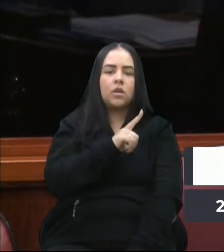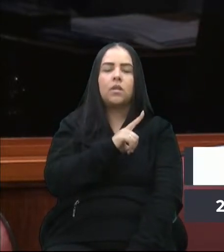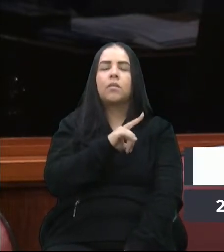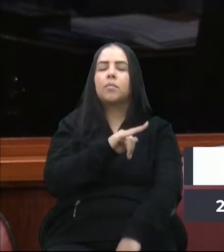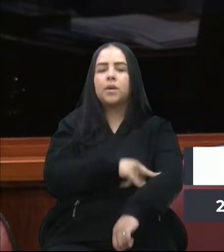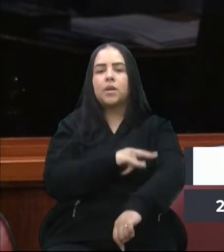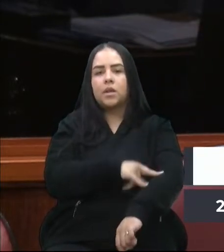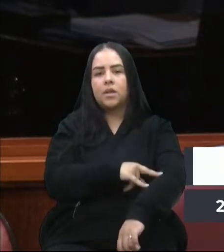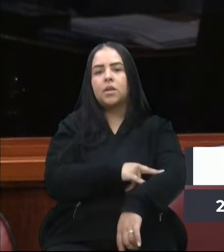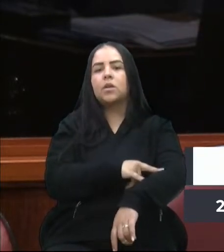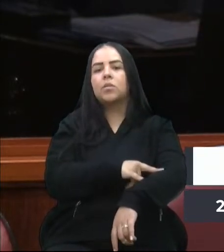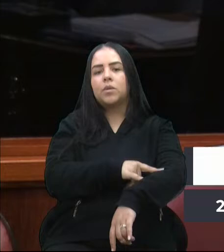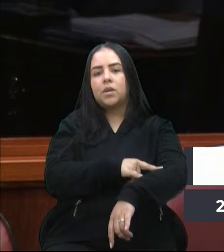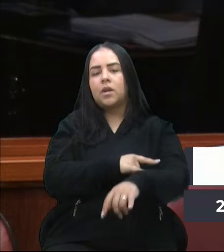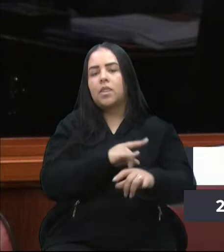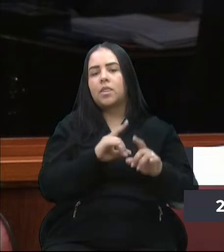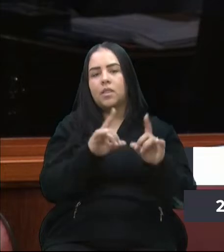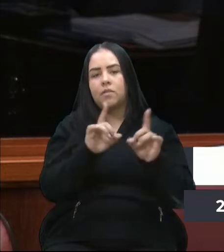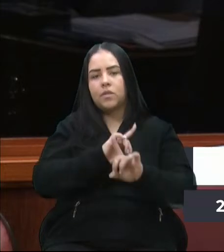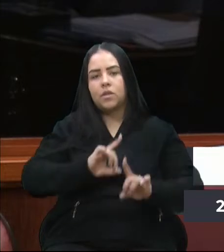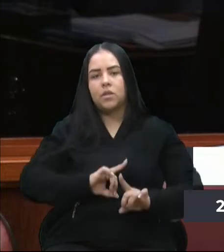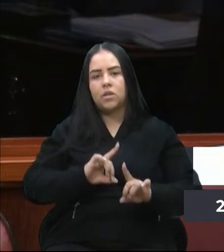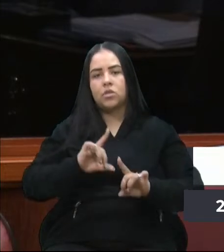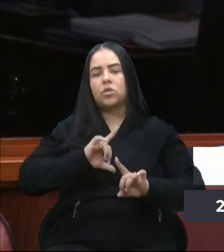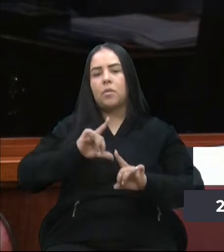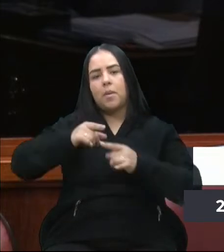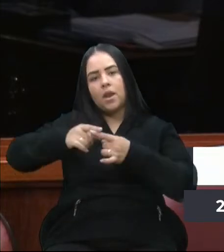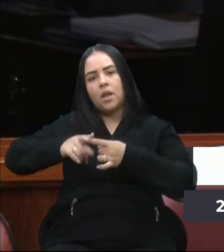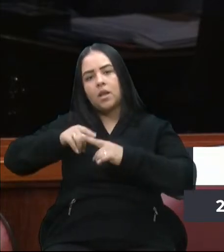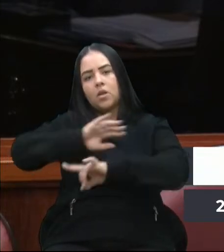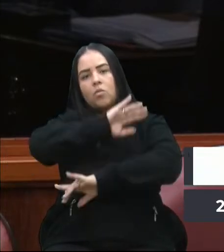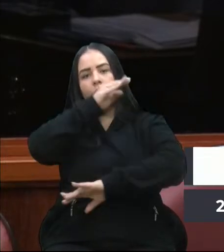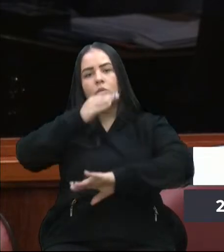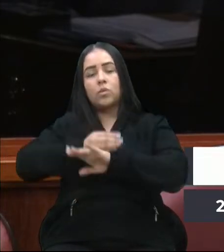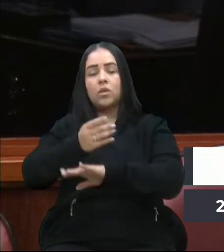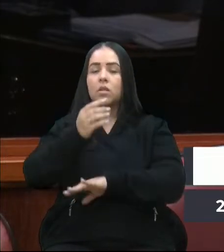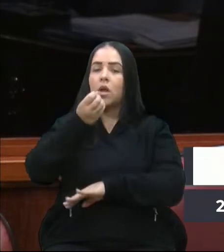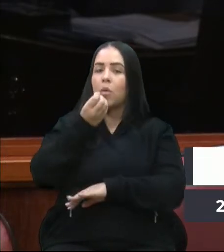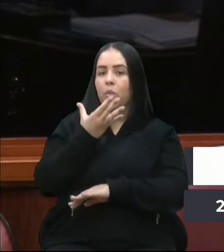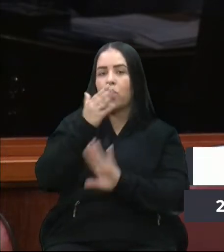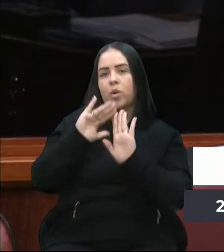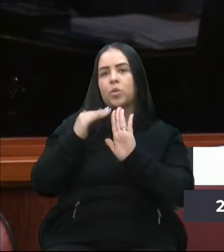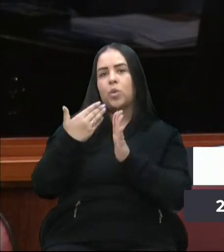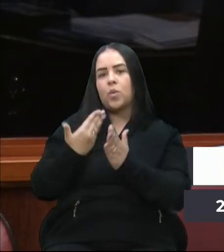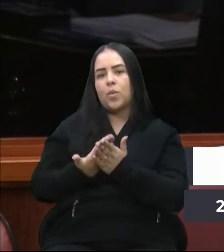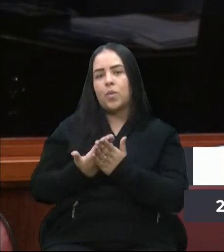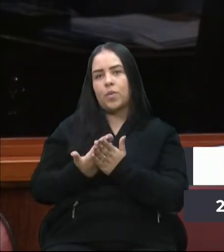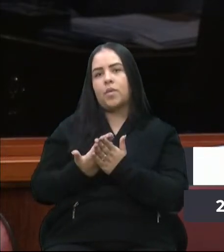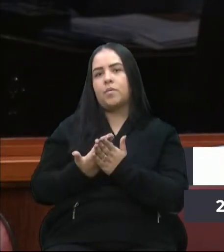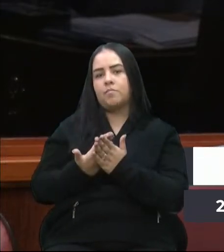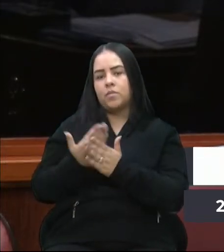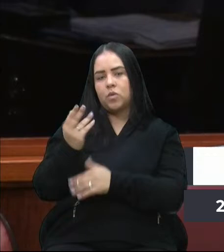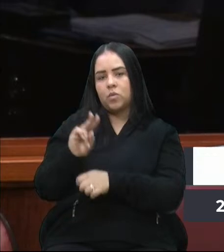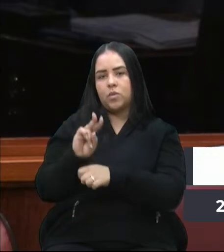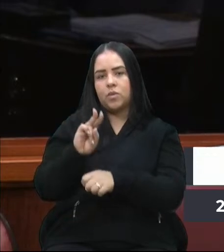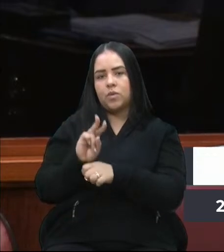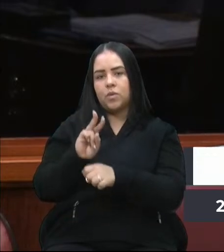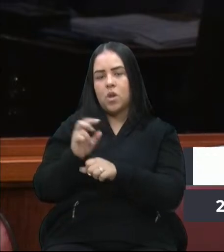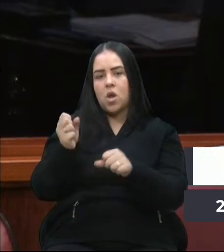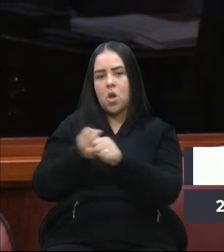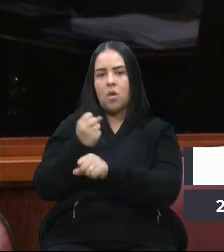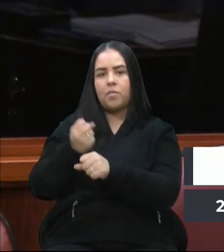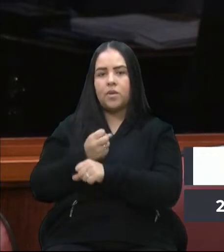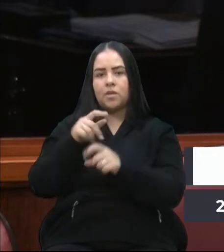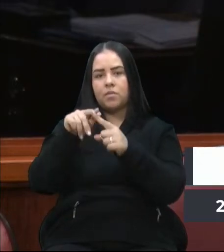parquinho, horta, quadra esportiva, cobertura, etc. A escola encontra-se em bom estado de conservação. Obras e manutenção